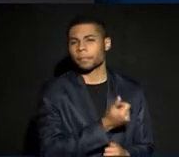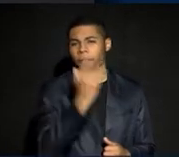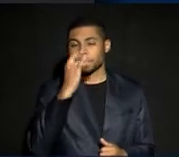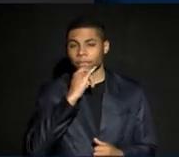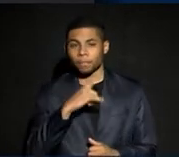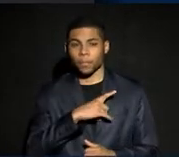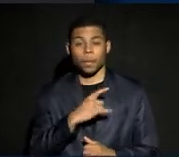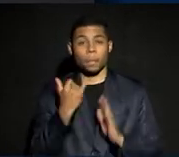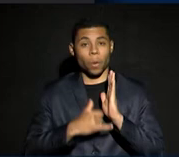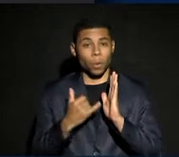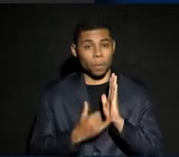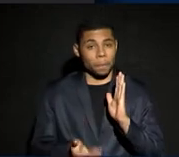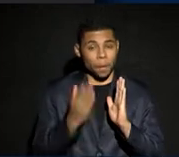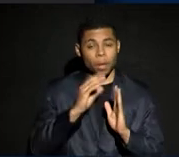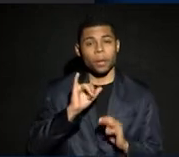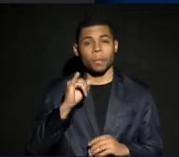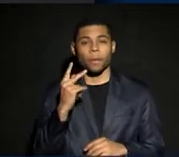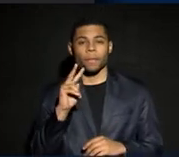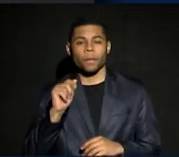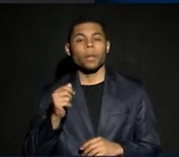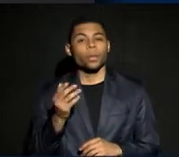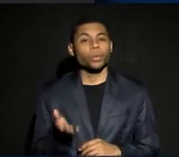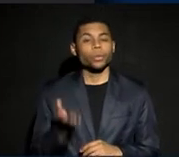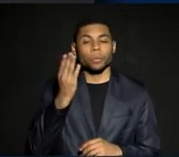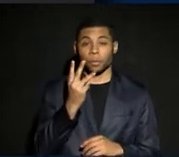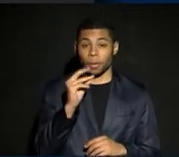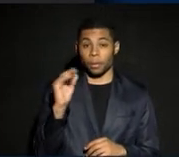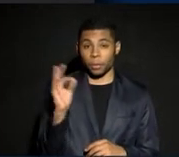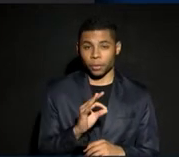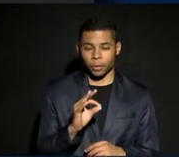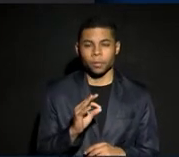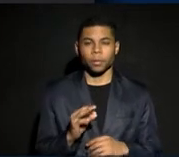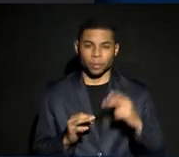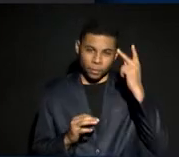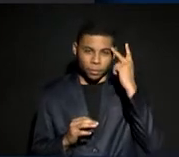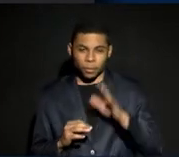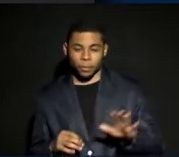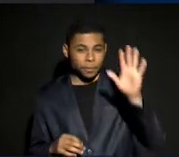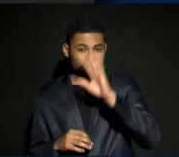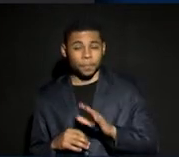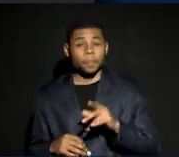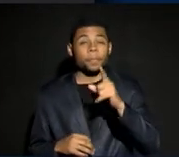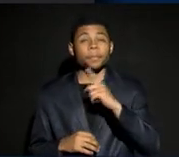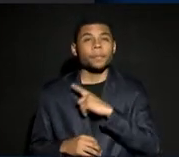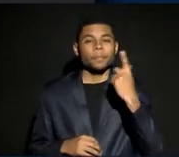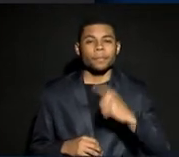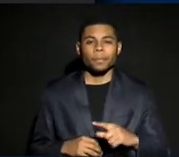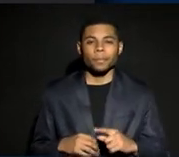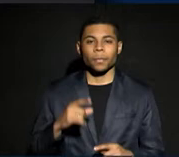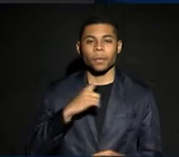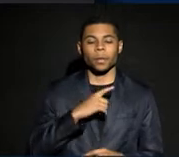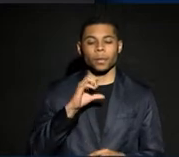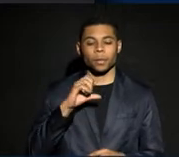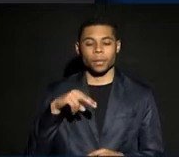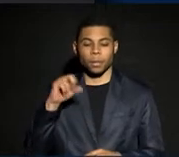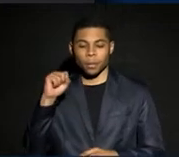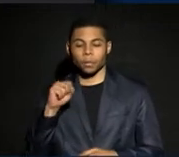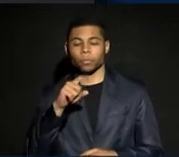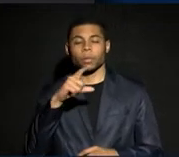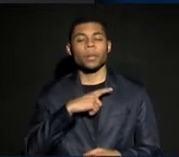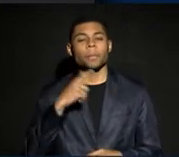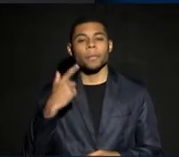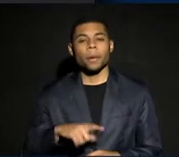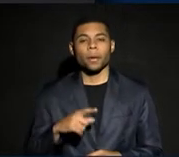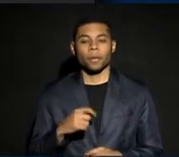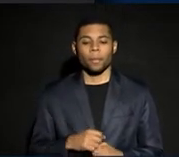teve aumento de impostos, IPVA subiu 30% no estado de São Paulo, você teve aumento do ICMS, você